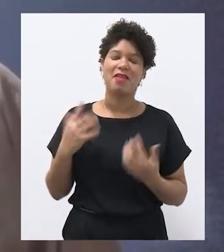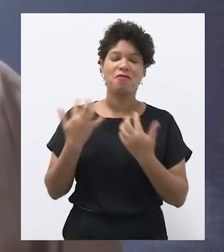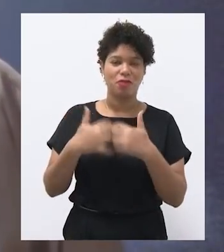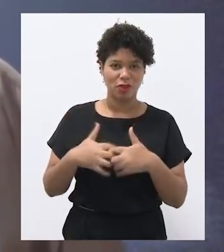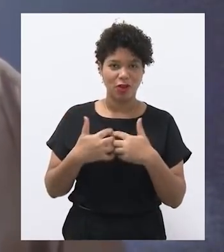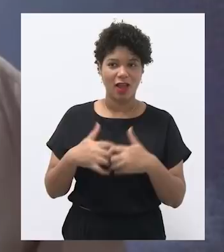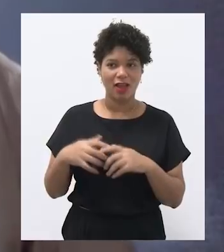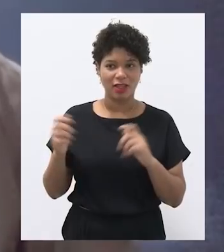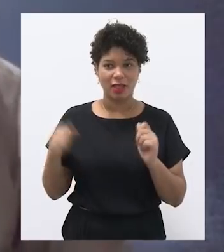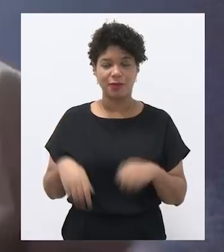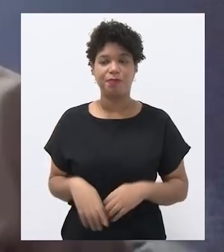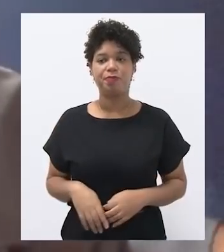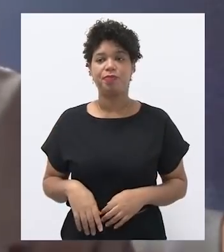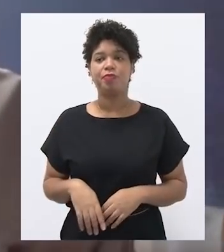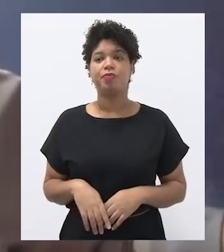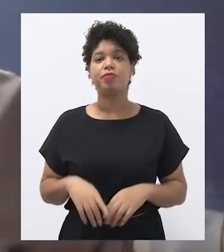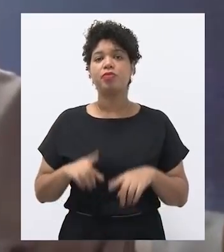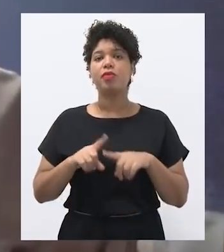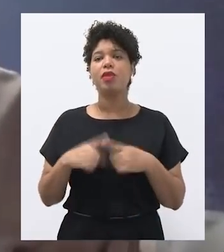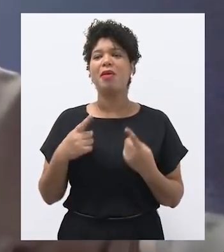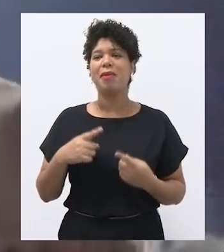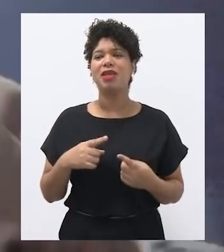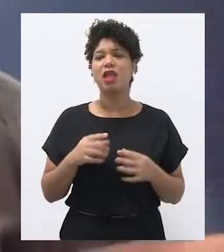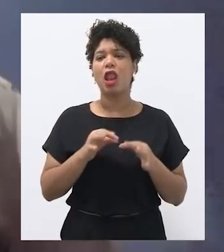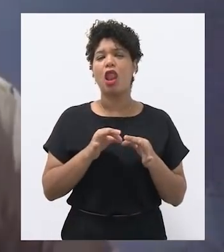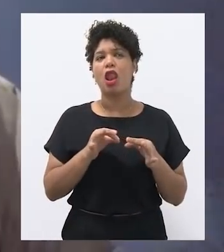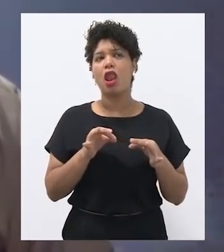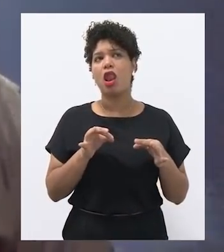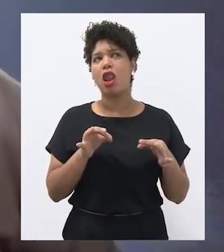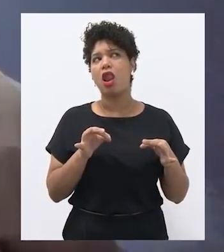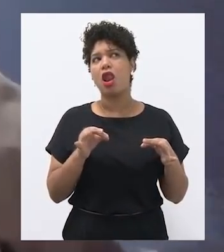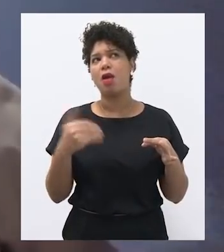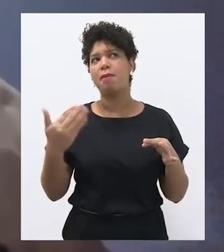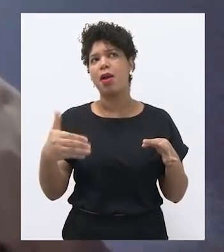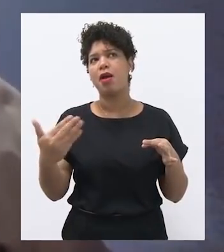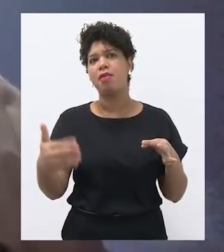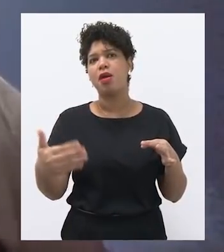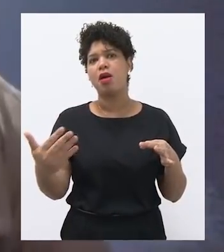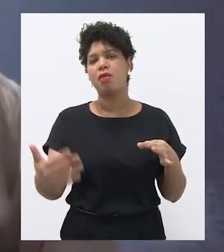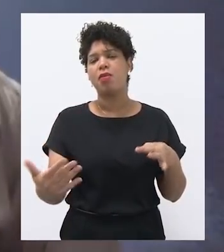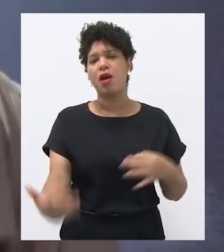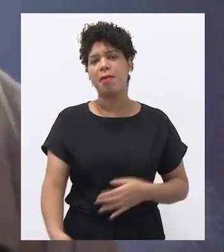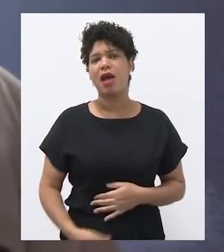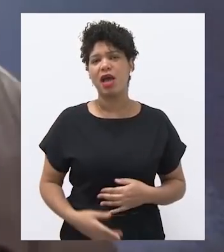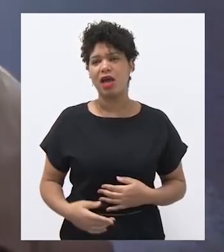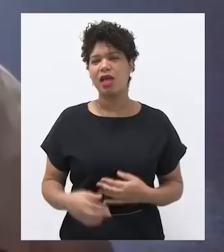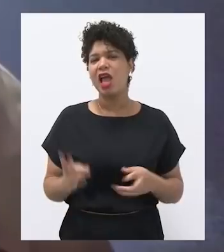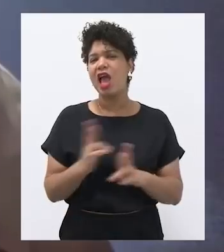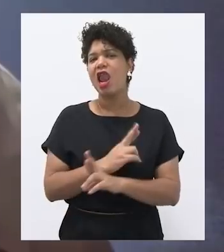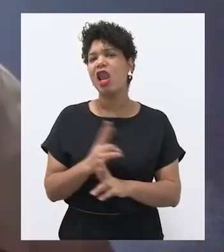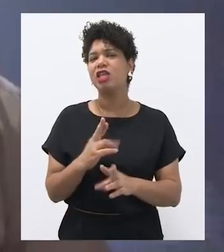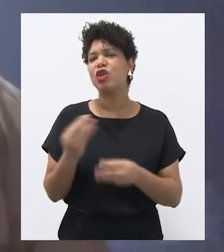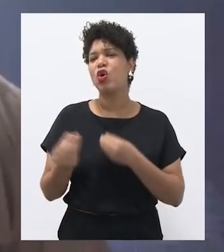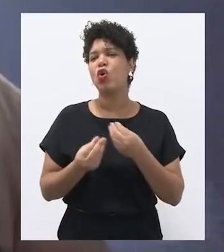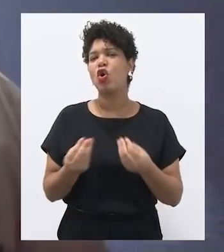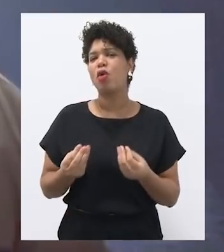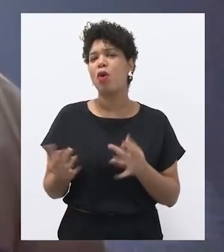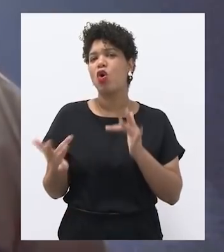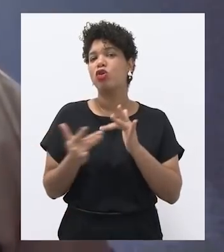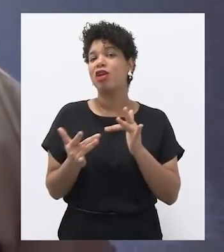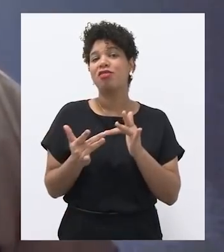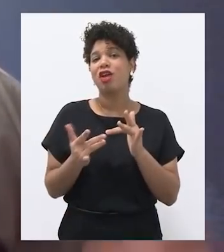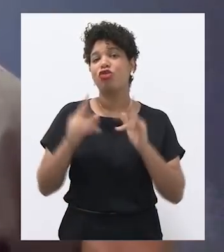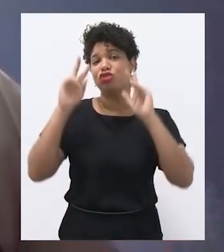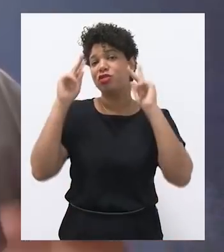dinâmica. Mas, no longo prazo, há um esvaziamento das relações e dos laços que nos conectam enquanto